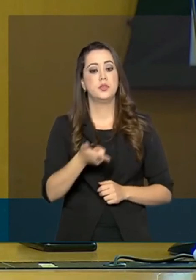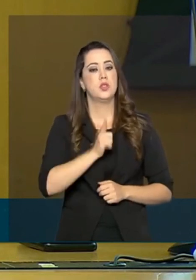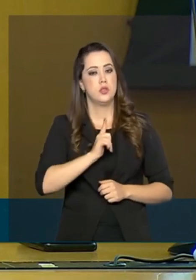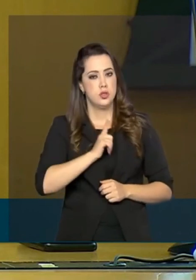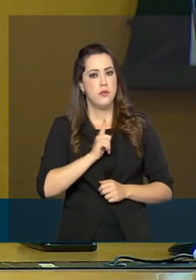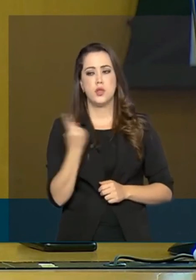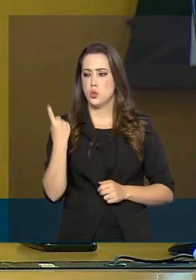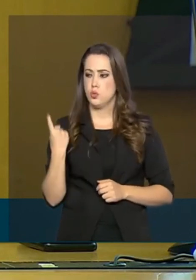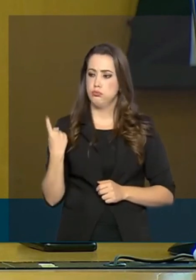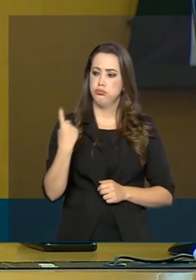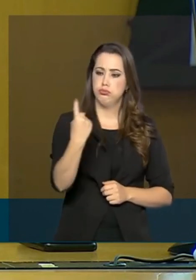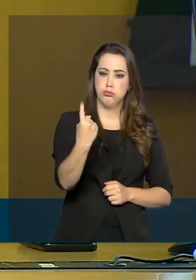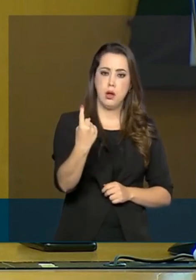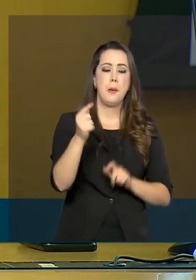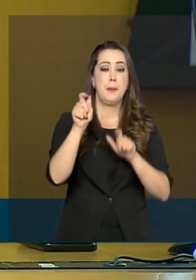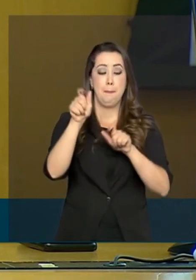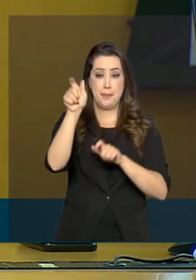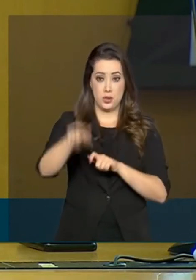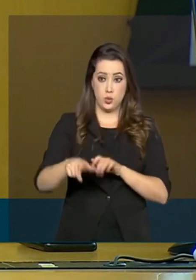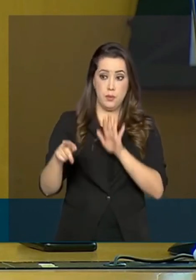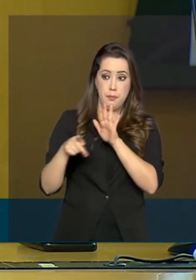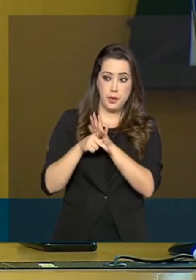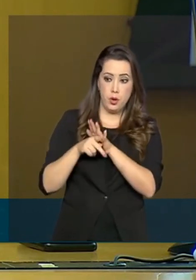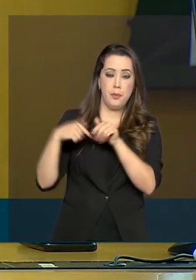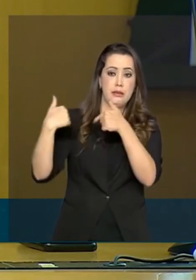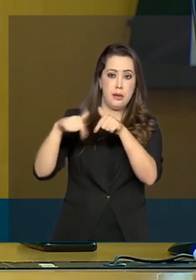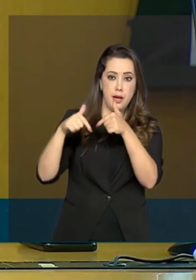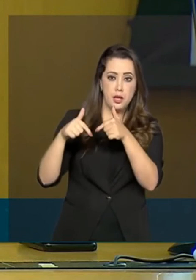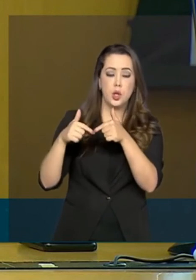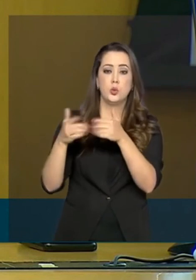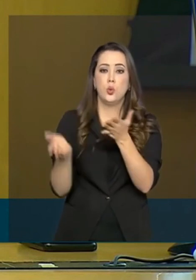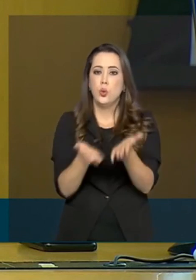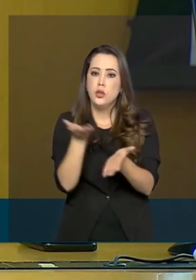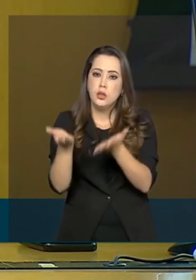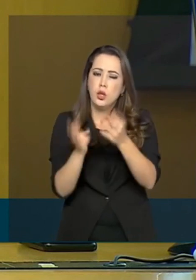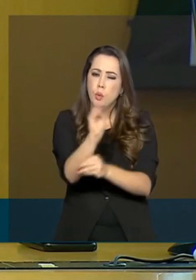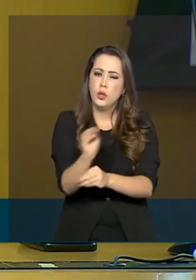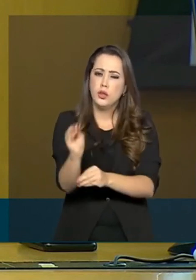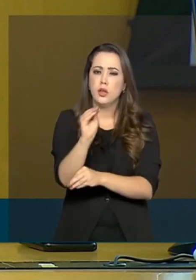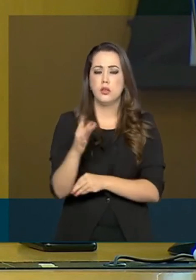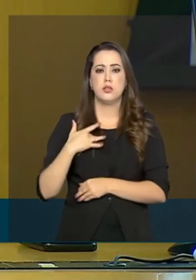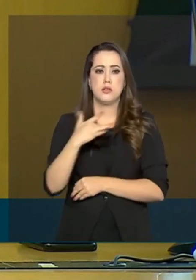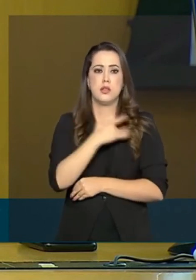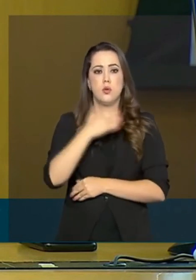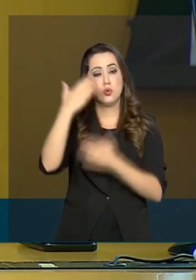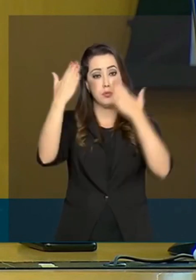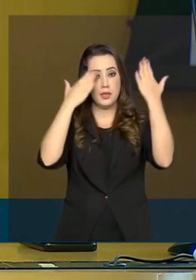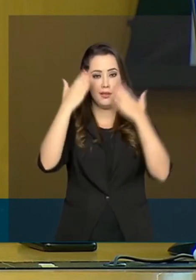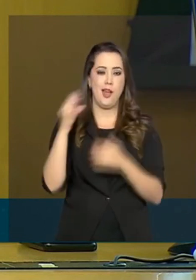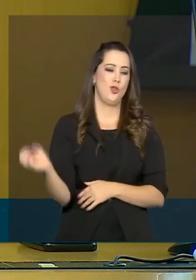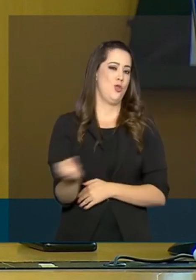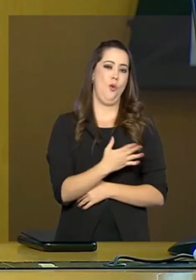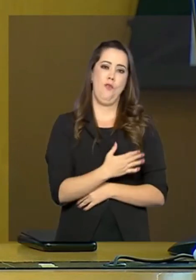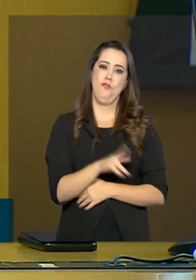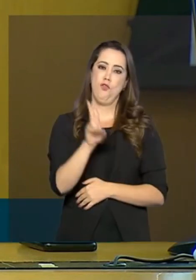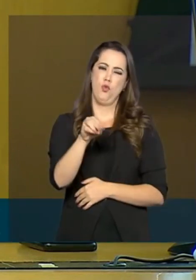um profissional do SUS lá para cuidar da saúde mental deles. Isso é inédito. Esse é